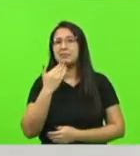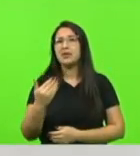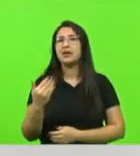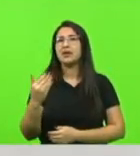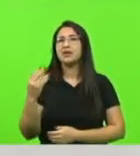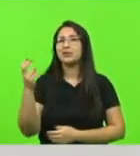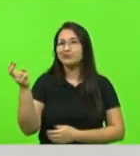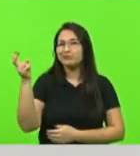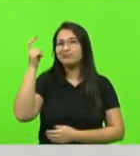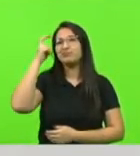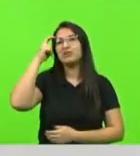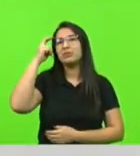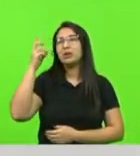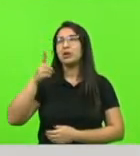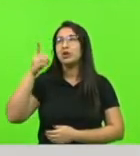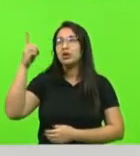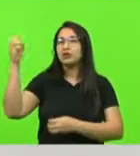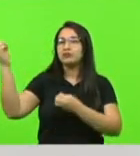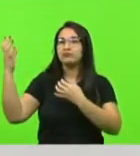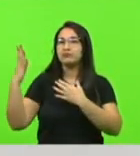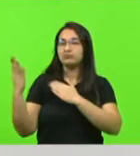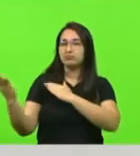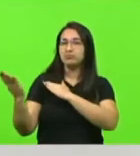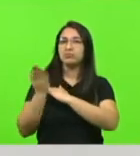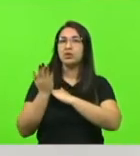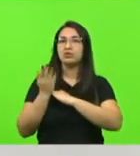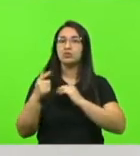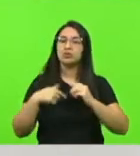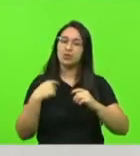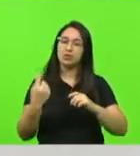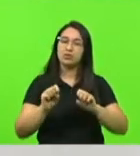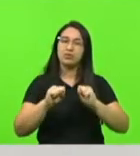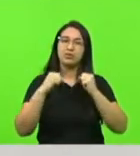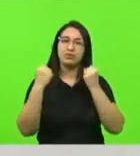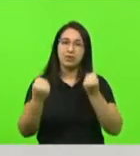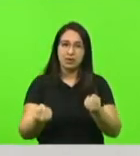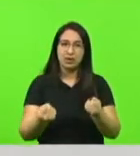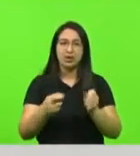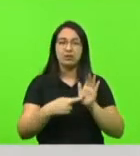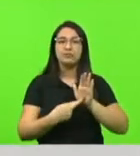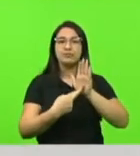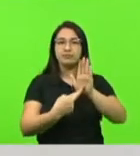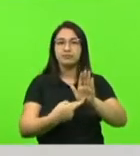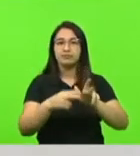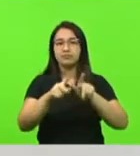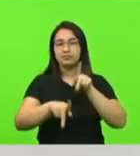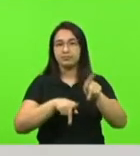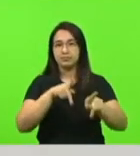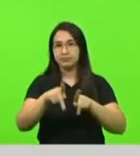mim, nesse tempo que estarei defendendo e representando o nosso povo.